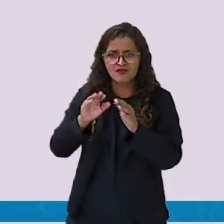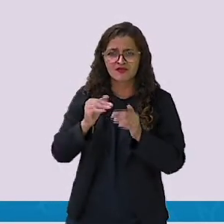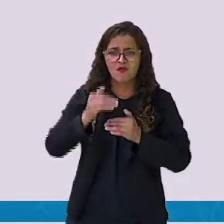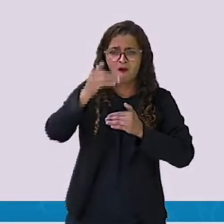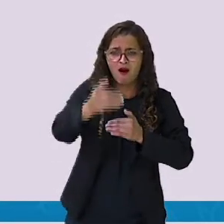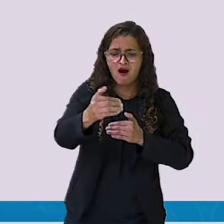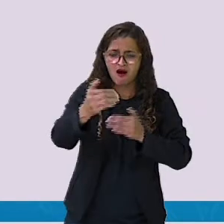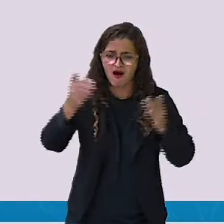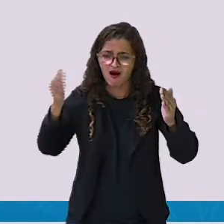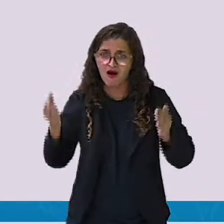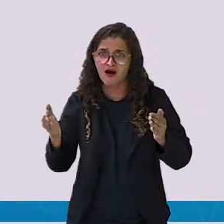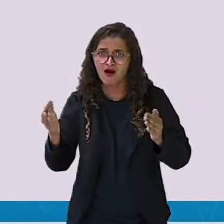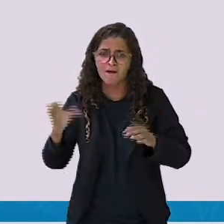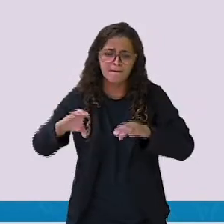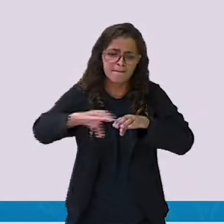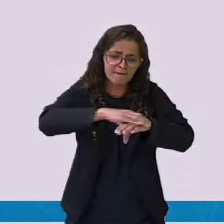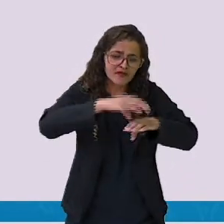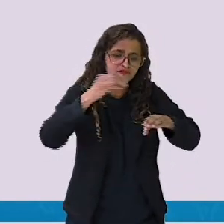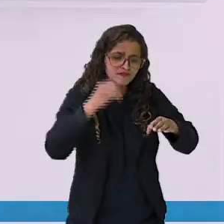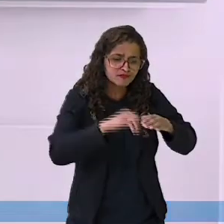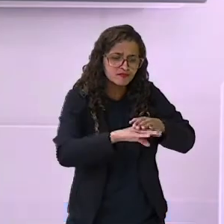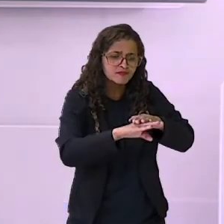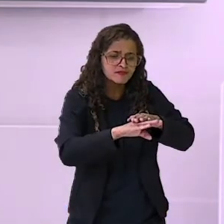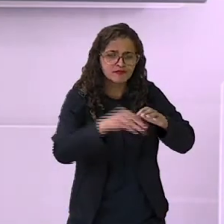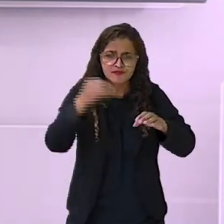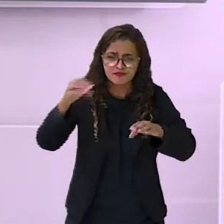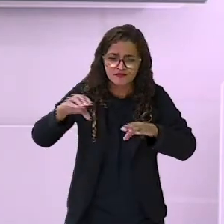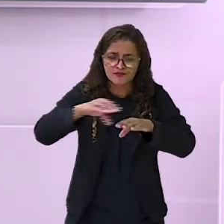para onde? Para as lojas.